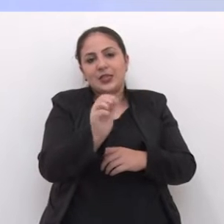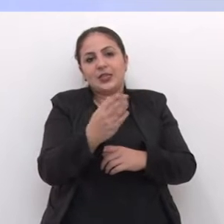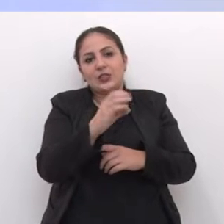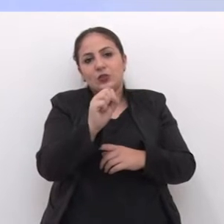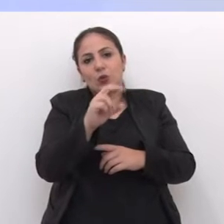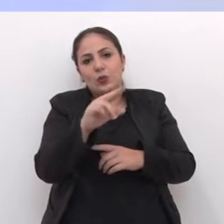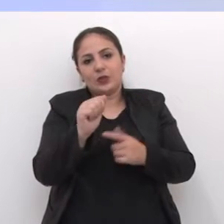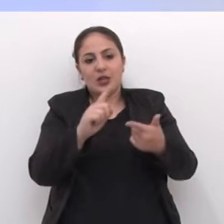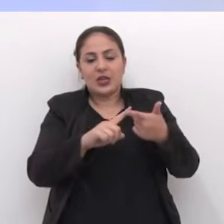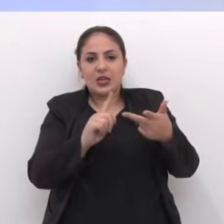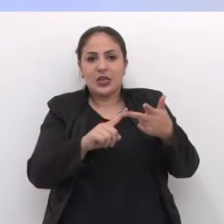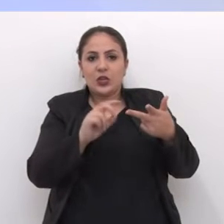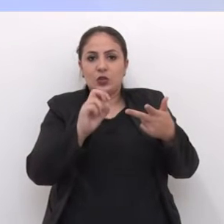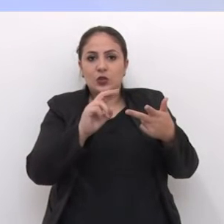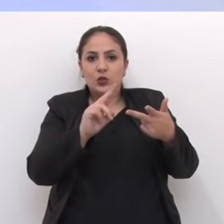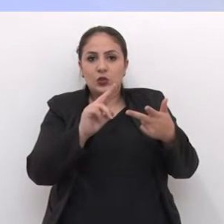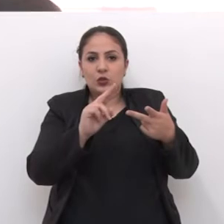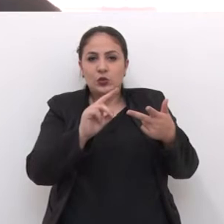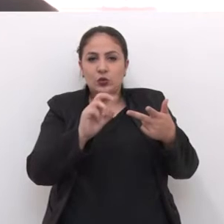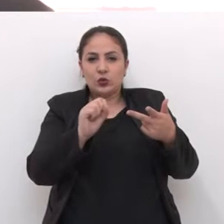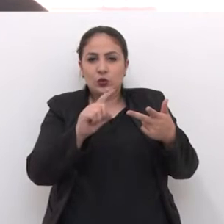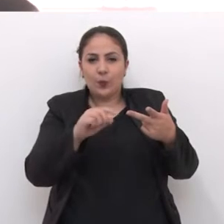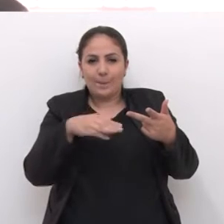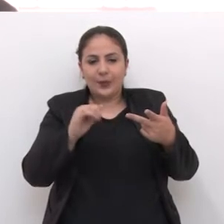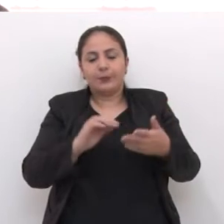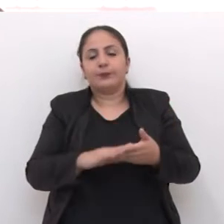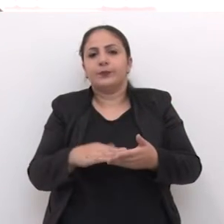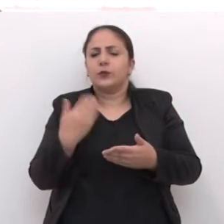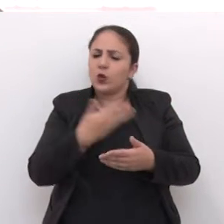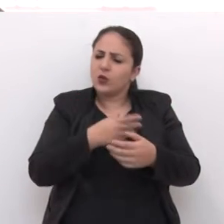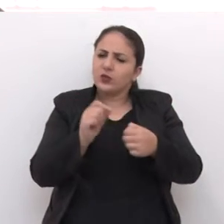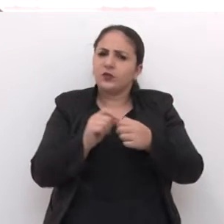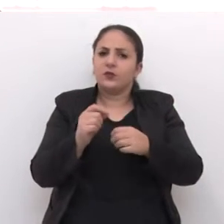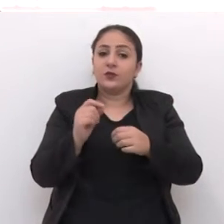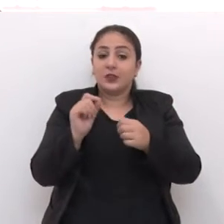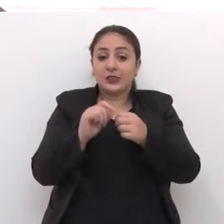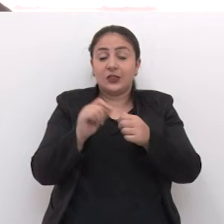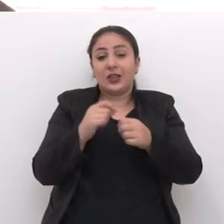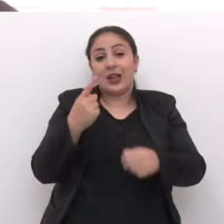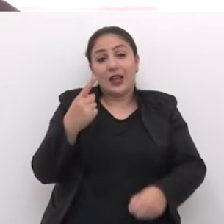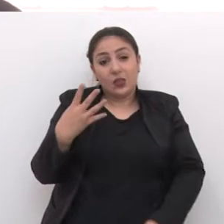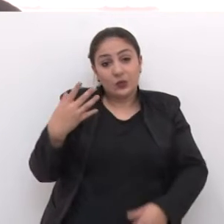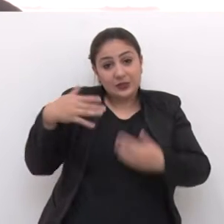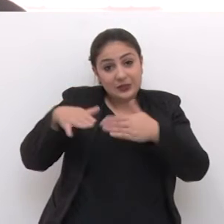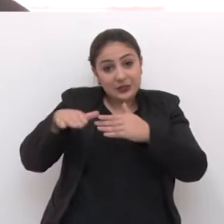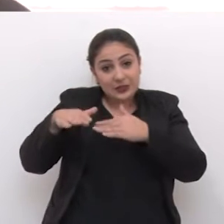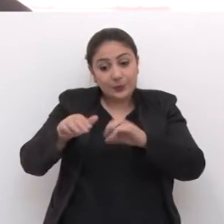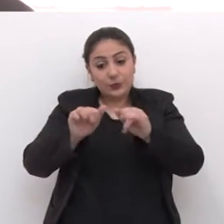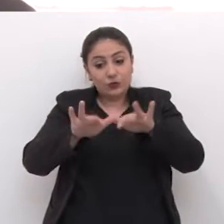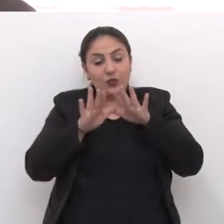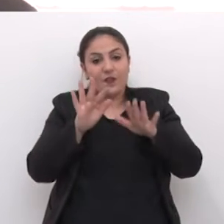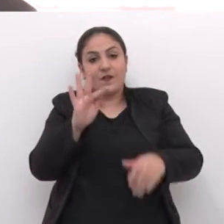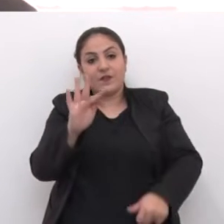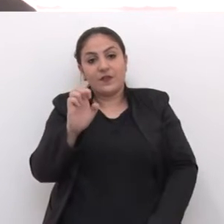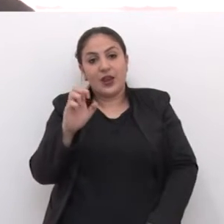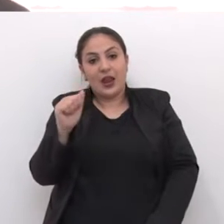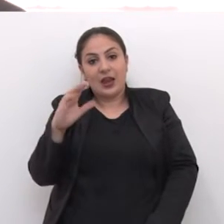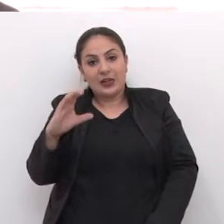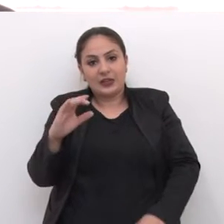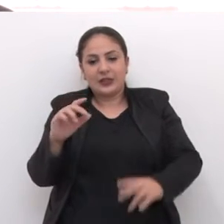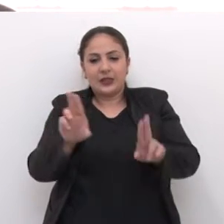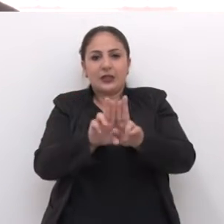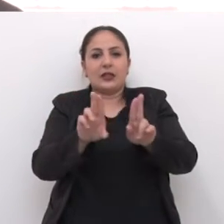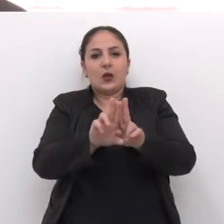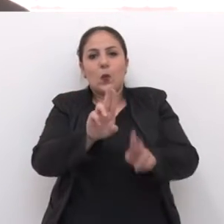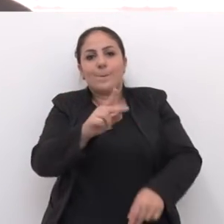Aldrey Souza e Zulmir Breda. Nós estamos realizando no dia 14 de setembro, aqui em Passo Fundo, no auditório da